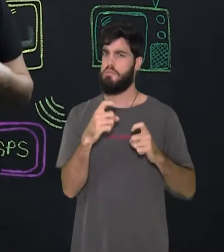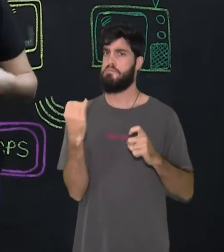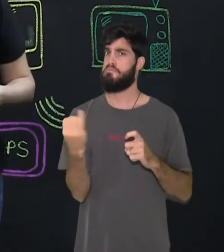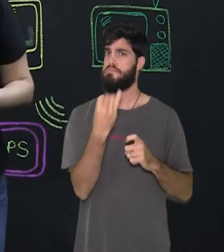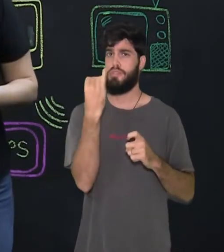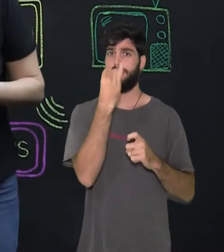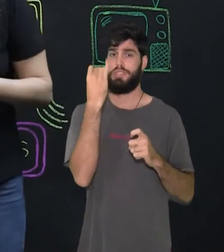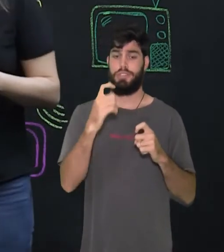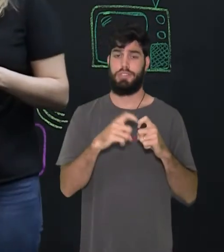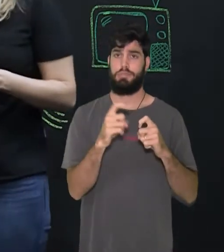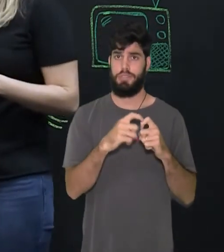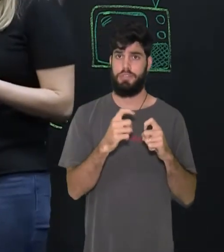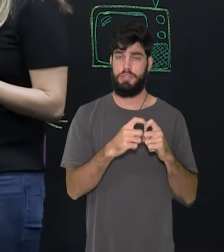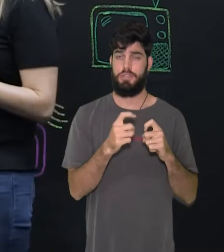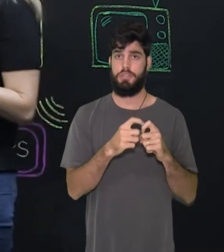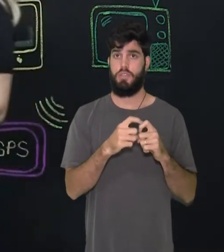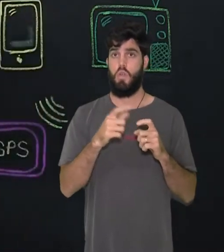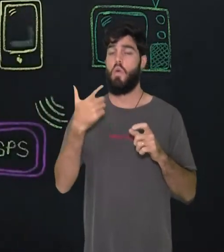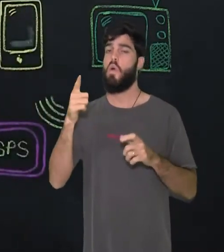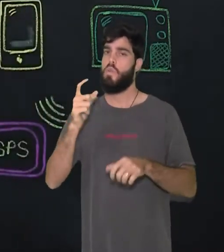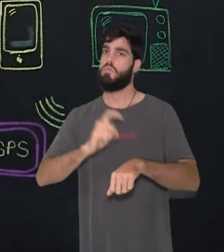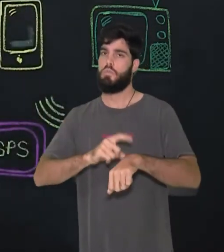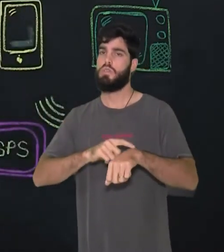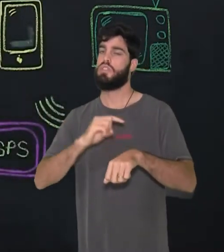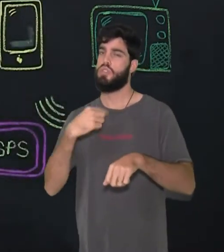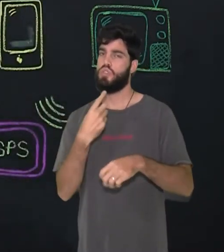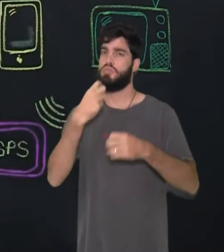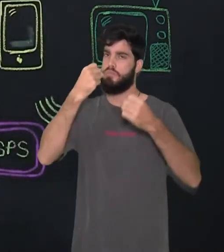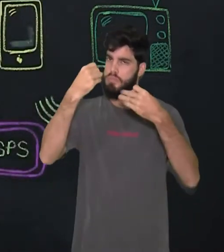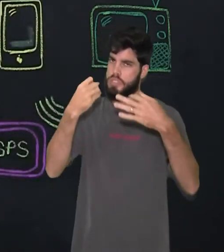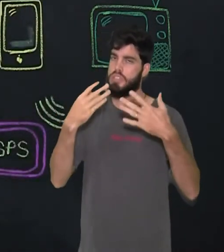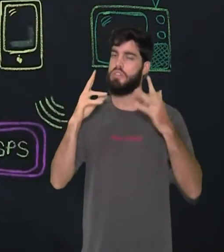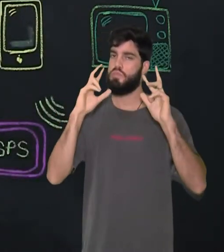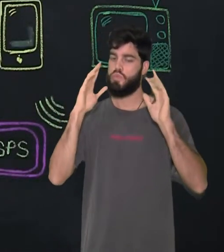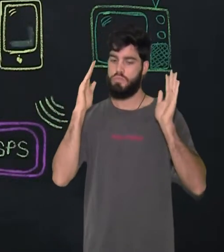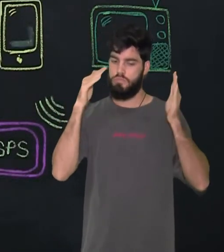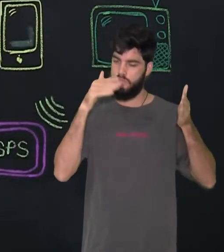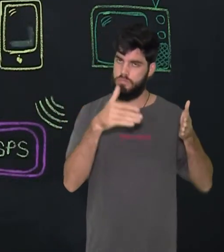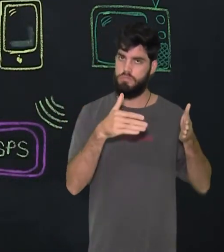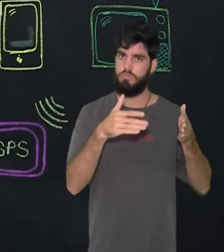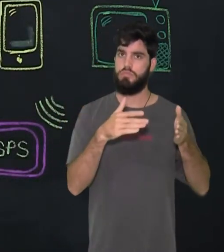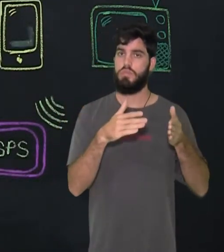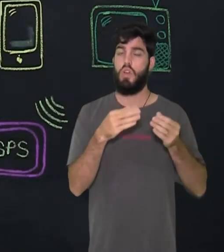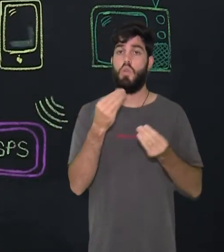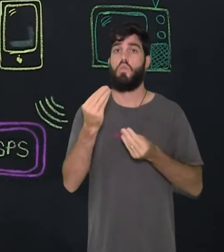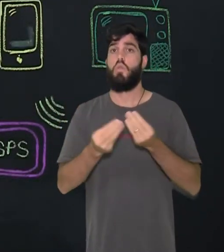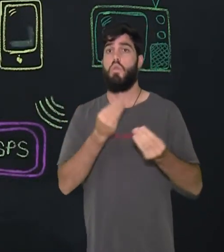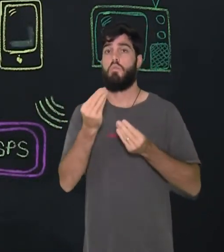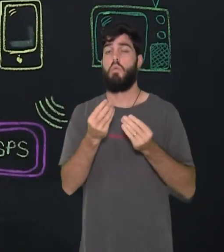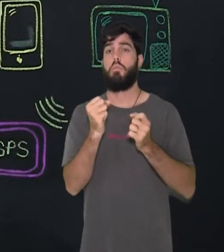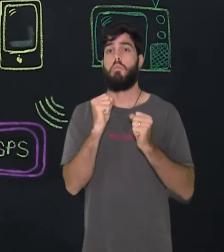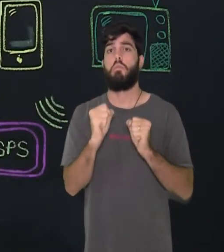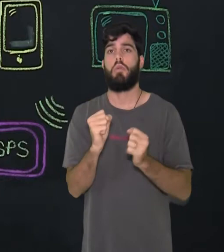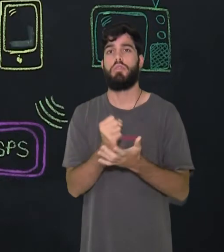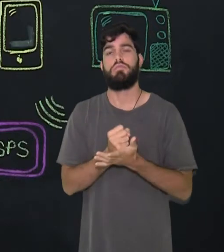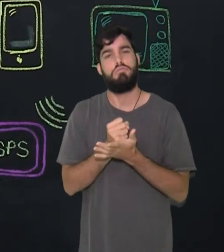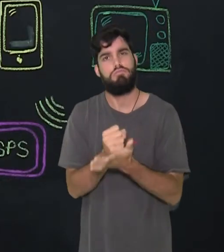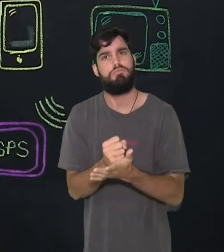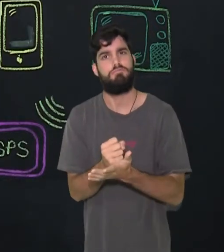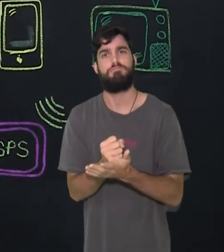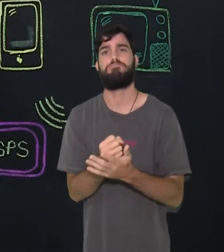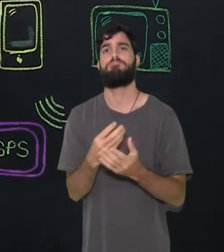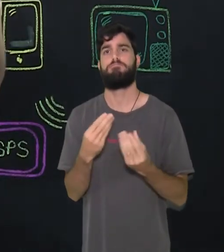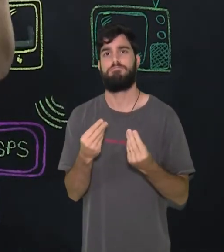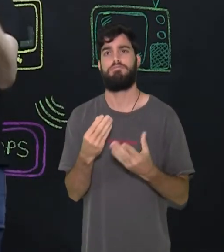conversa bastante sobre ele, para vocês entenderem realmente como isso aqui pode ajudar muito, tá? Nas questões